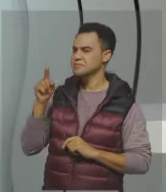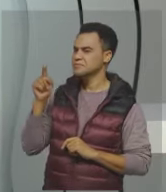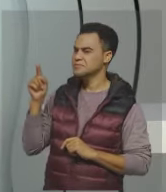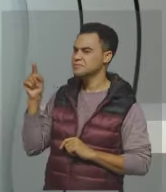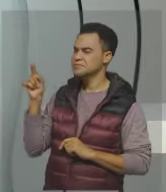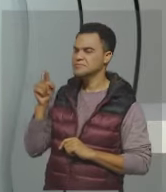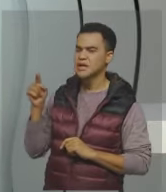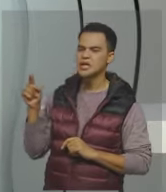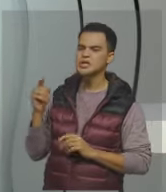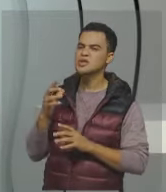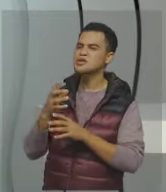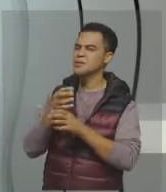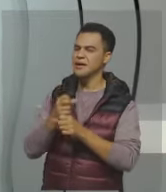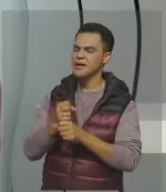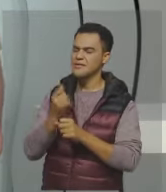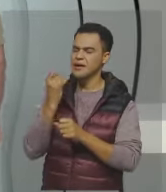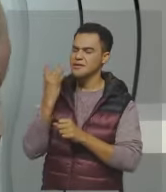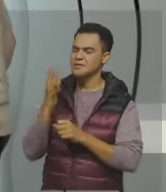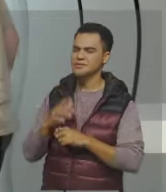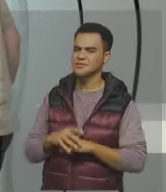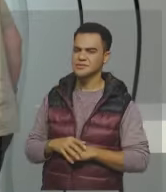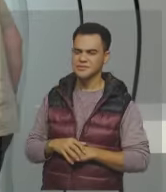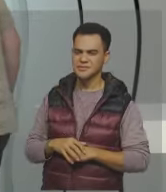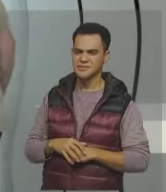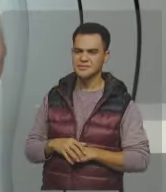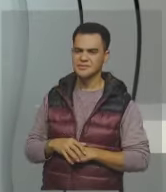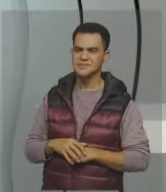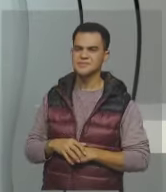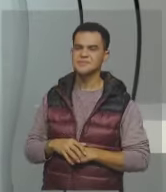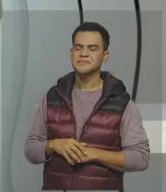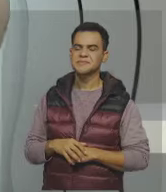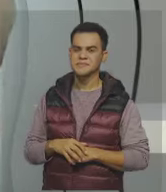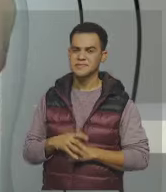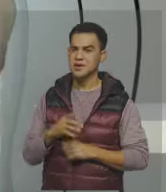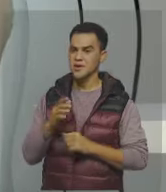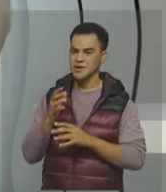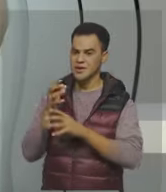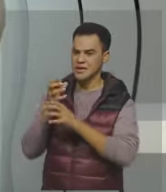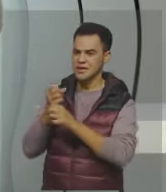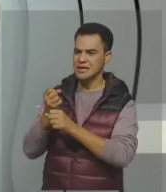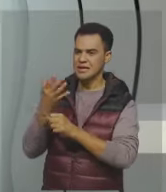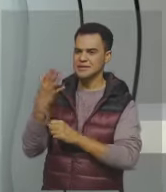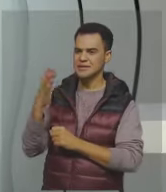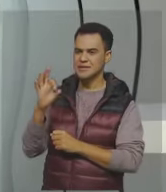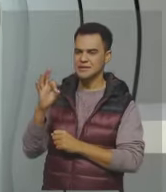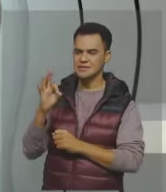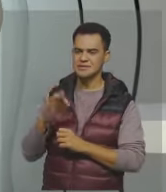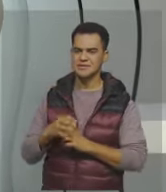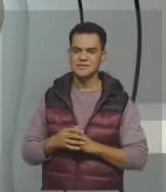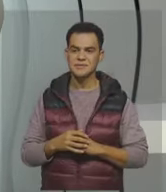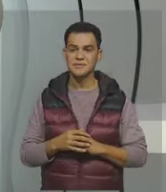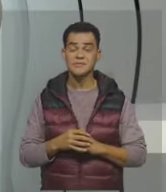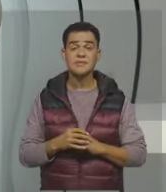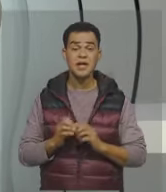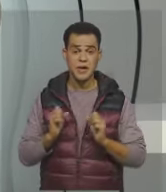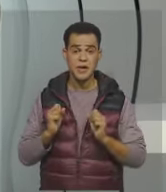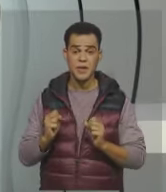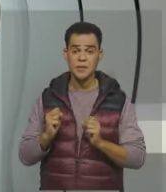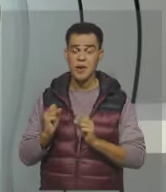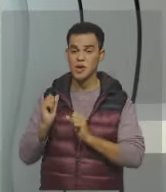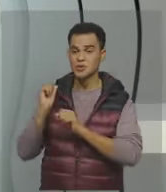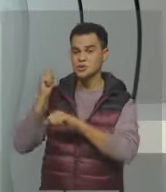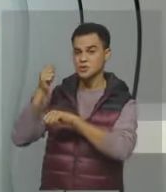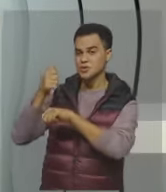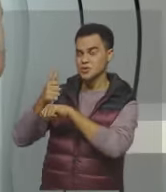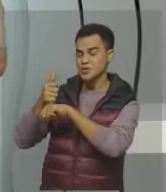somar. Então, deu 10 ohms. Então, aqui, ó, eu posso substituir esses 3 resistores